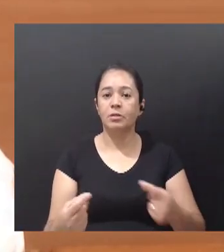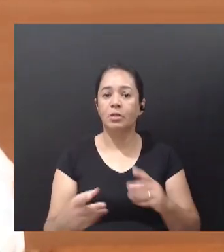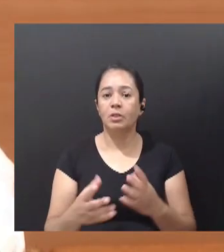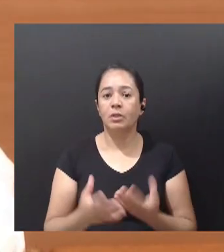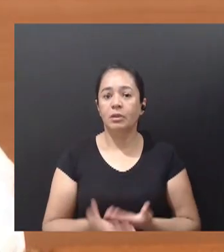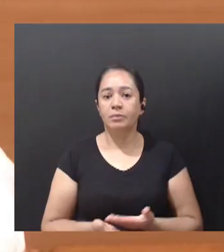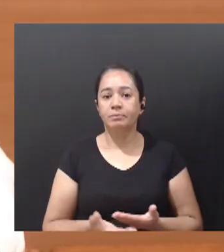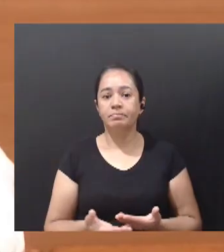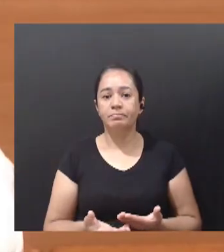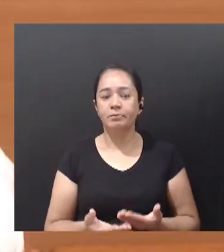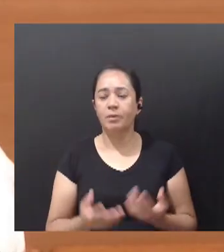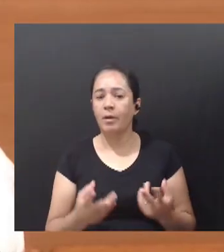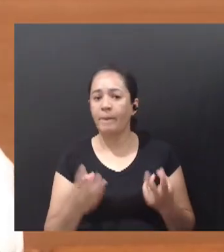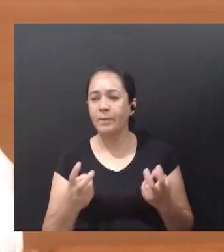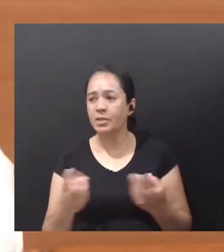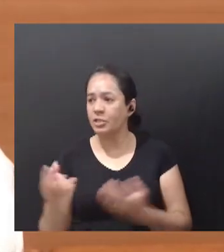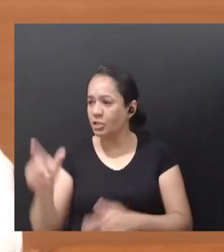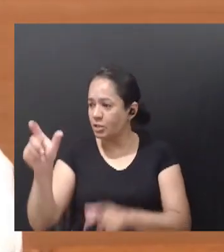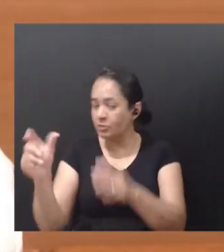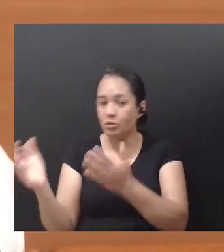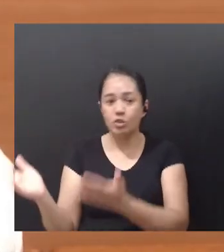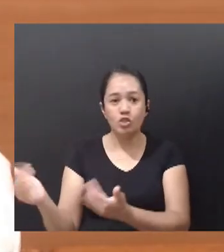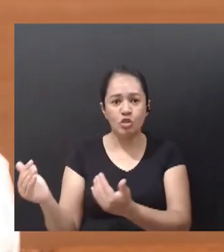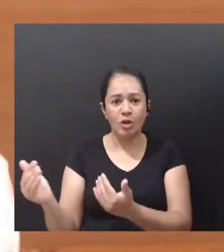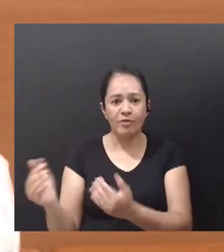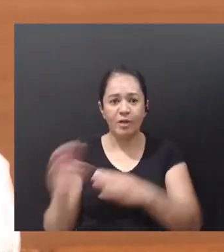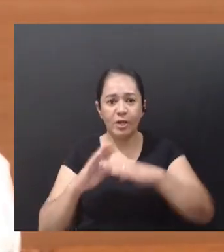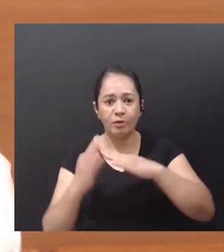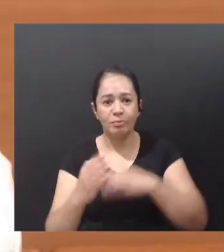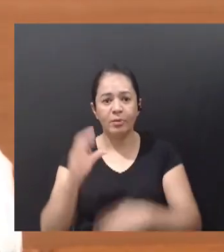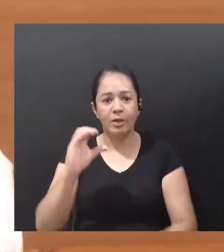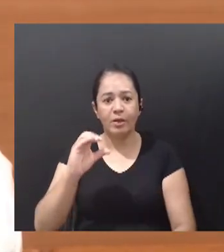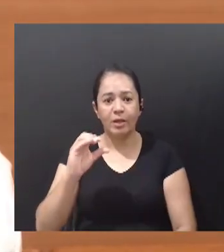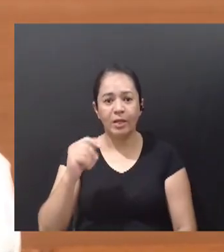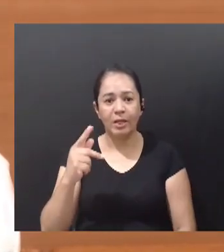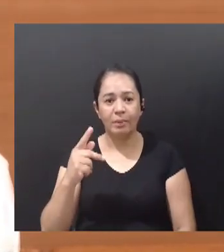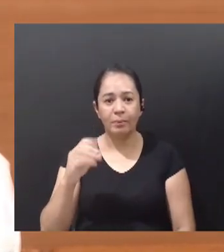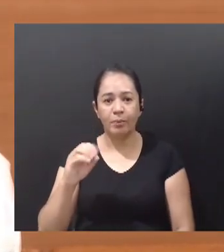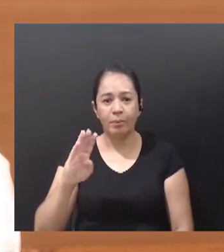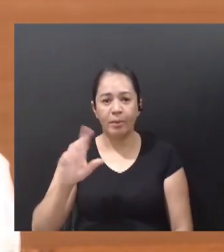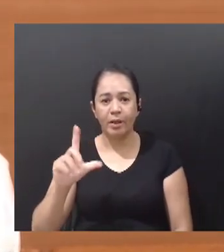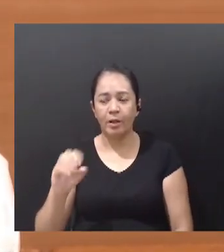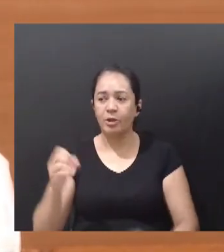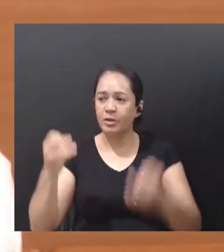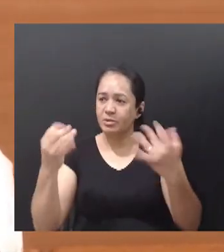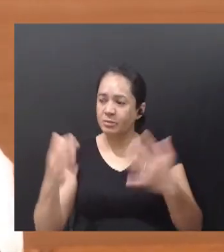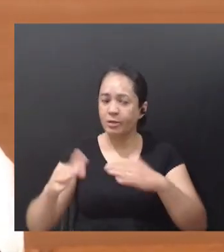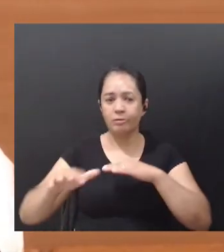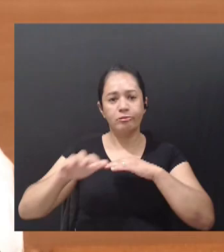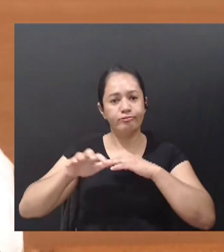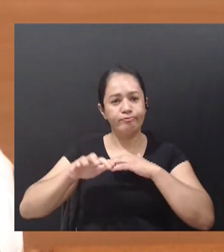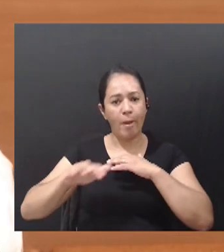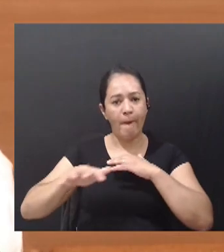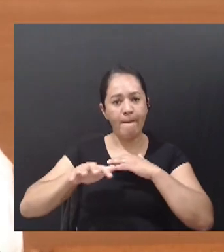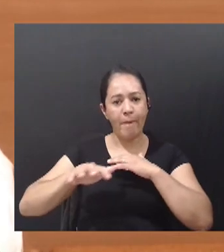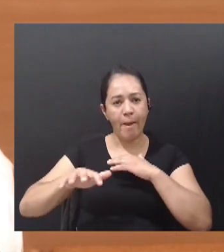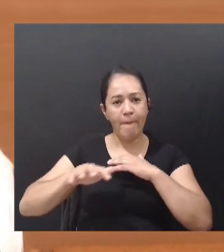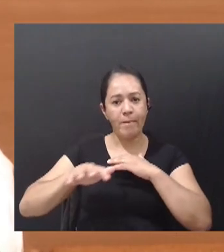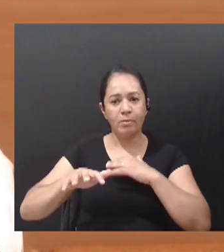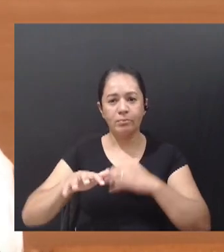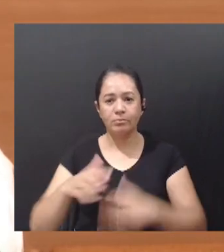ver jovens do Campo Belo, no plenarinho, falando de hip-hop. Isso, para mim, é muito